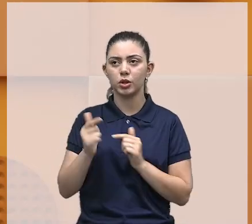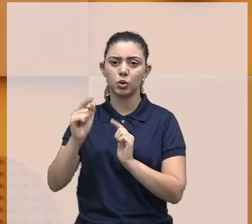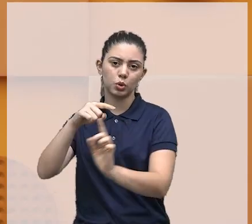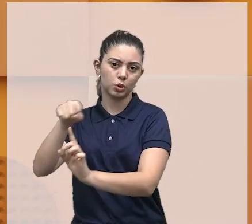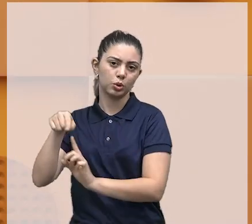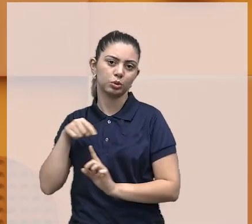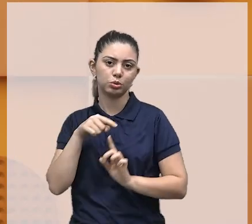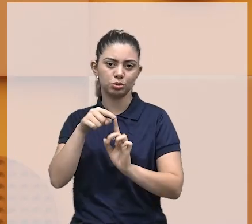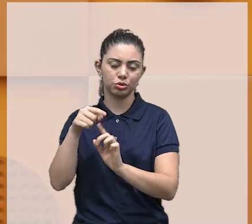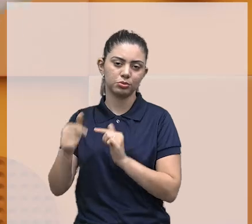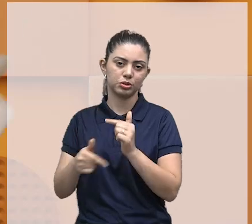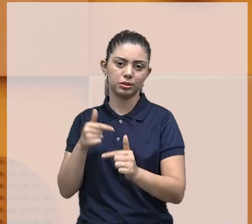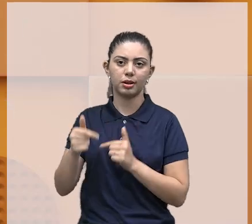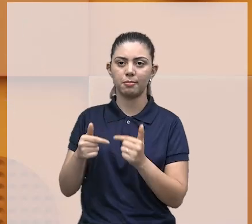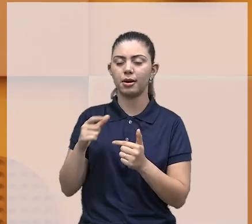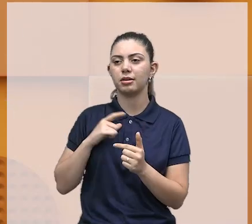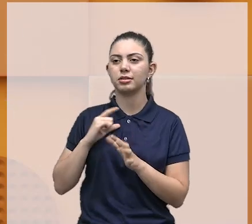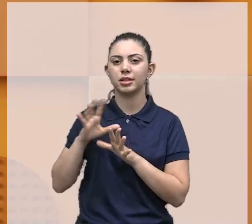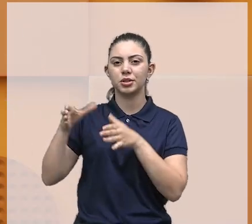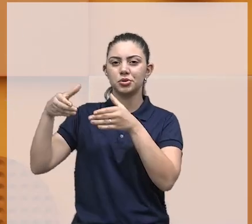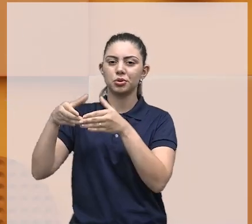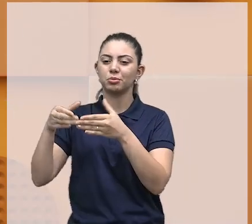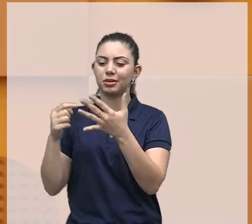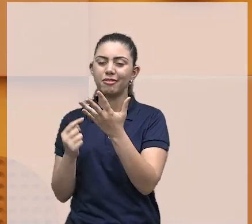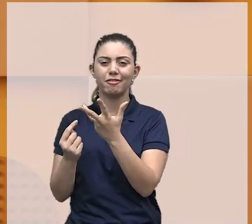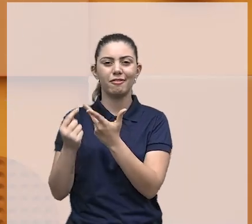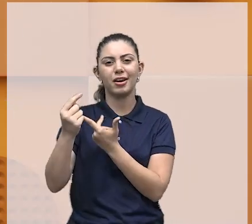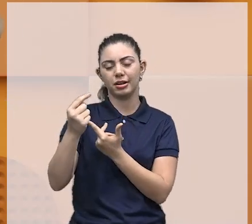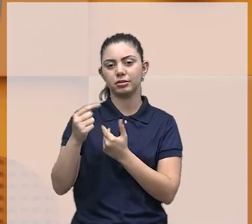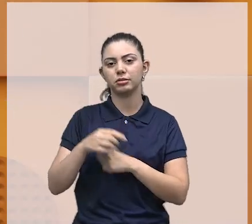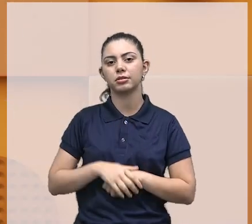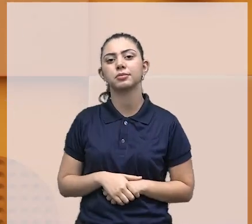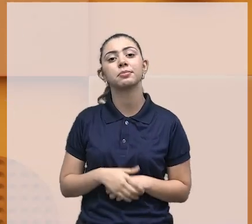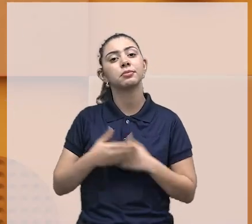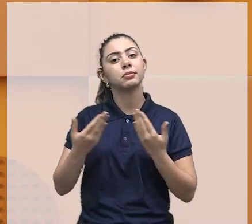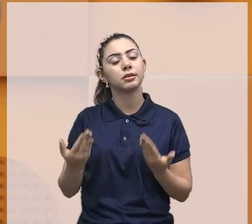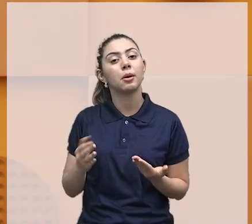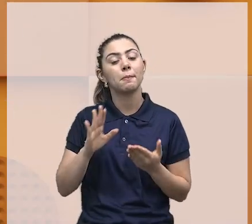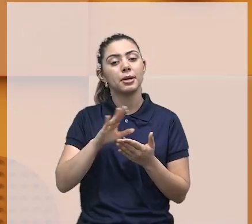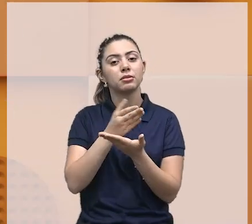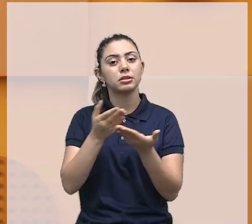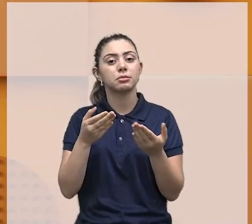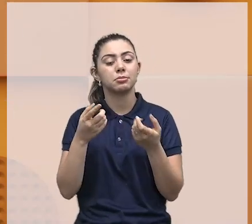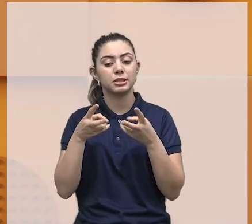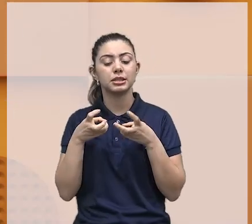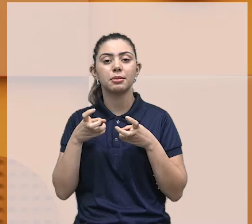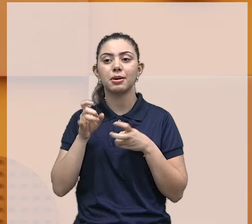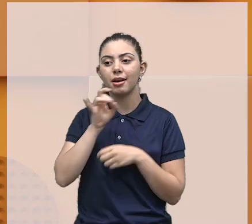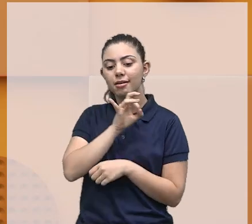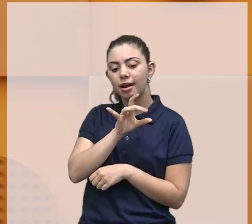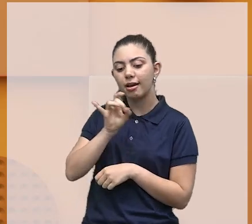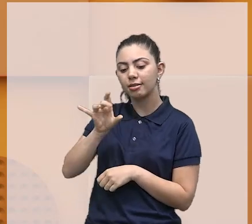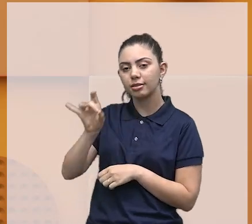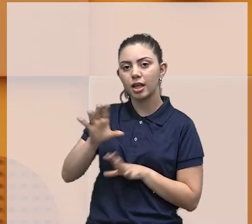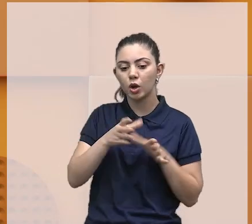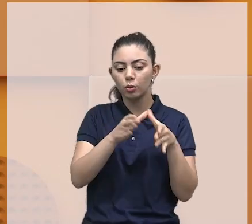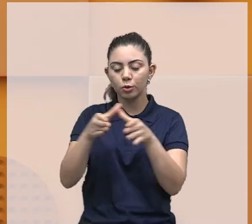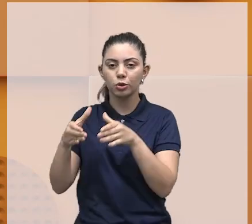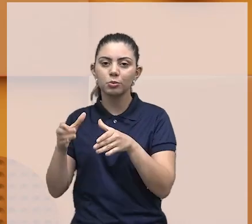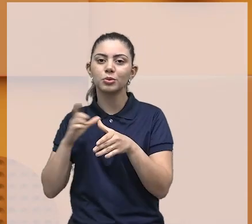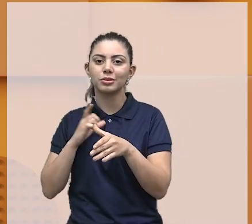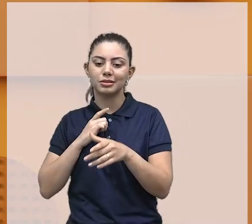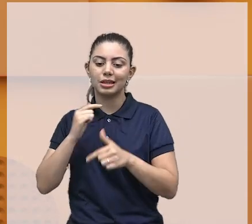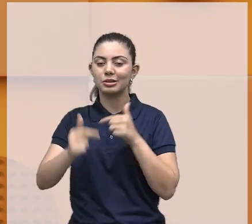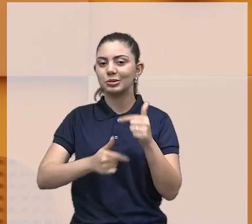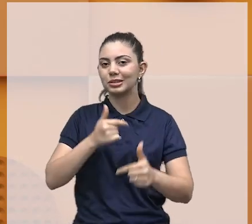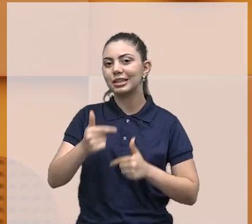começando a aparecer, duques, marqueses, condes, mas percebam também que há trabalhos ali, né? Cada um